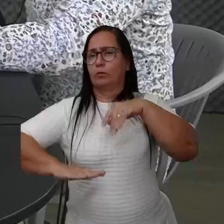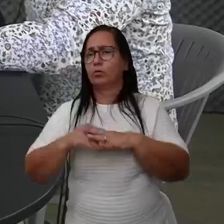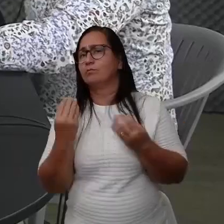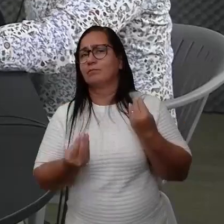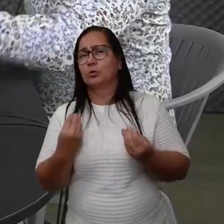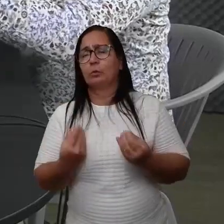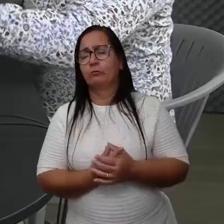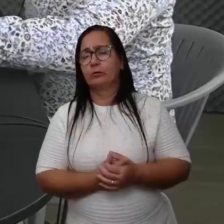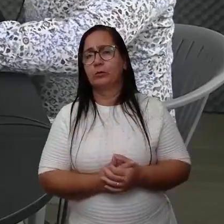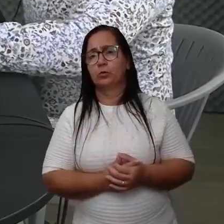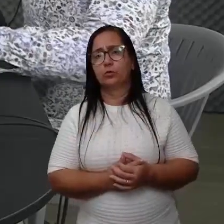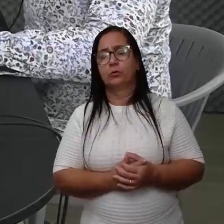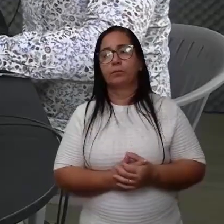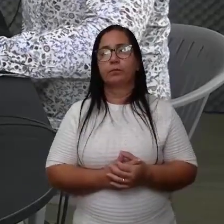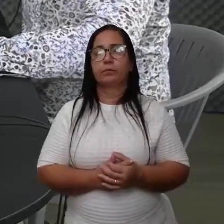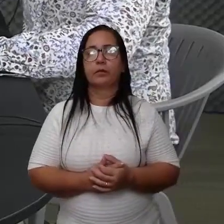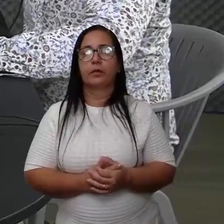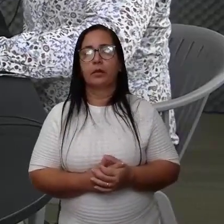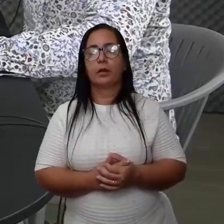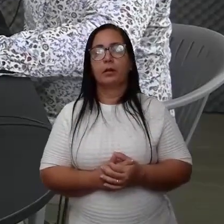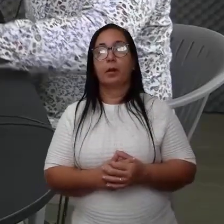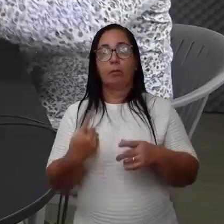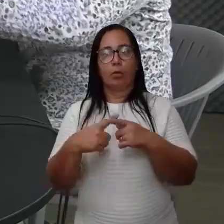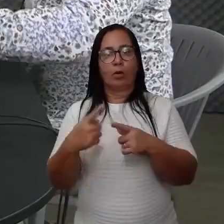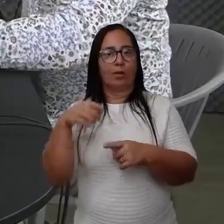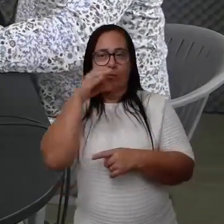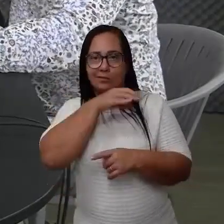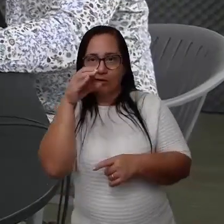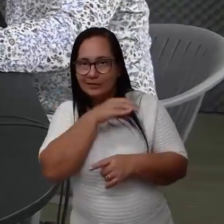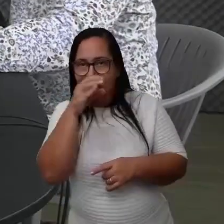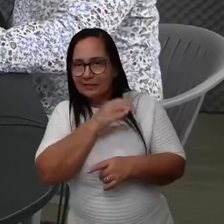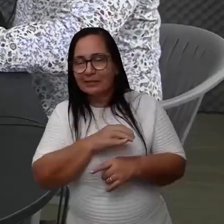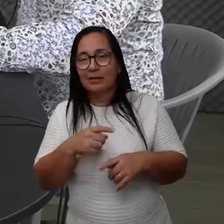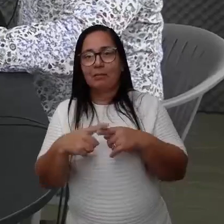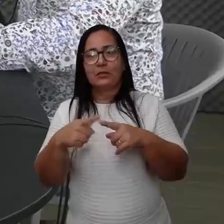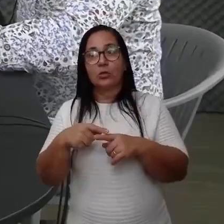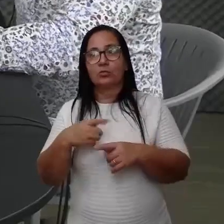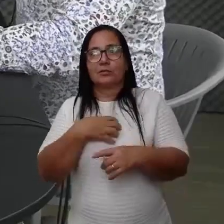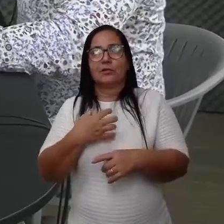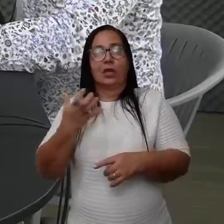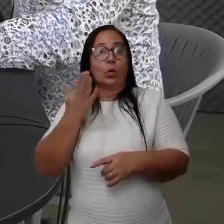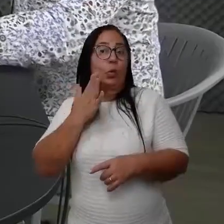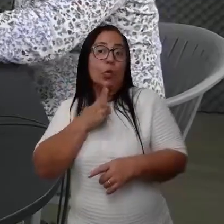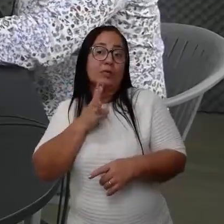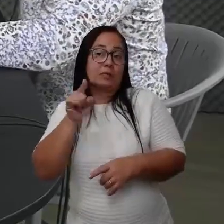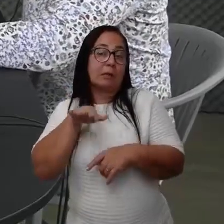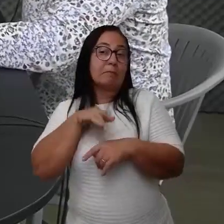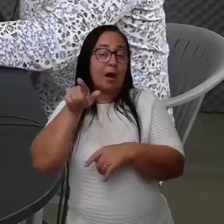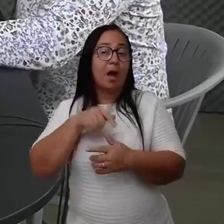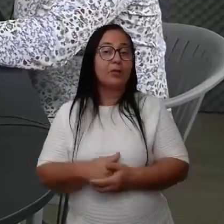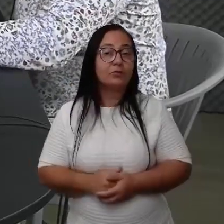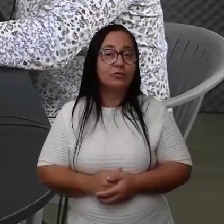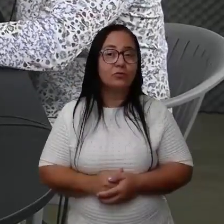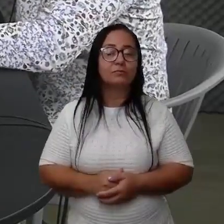isso para vocês? Para a gente chegar lá nesse letramento midiático, porque é um assunto da nossa conversa, mas a gente quer conhecer vocês mais também, né? Deixa eu falar primeiro,